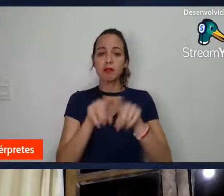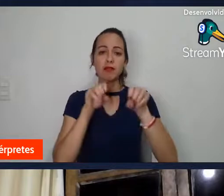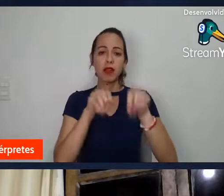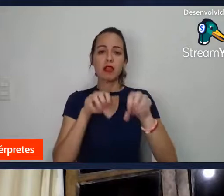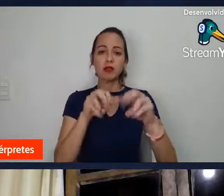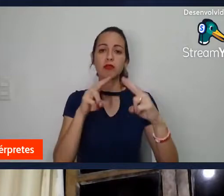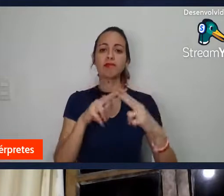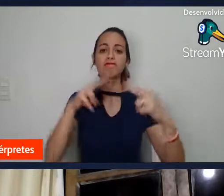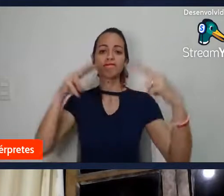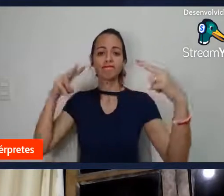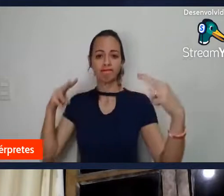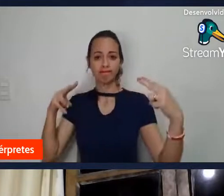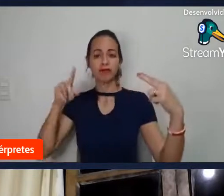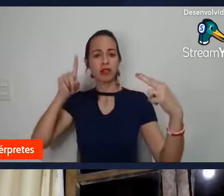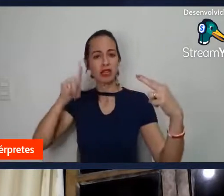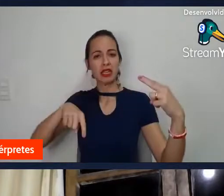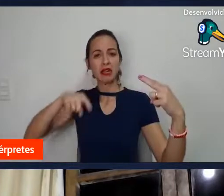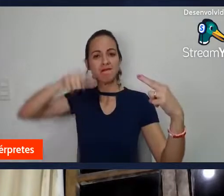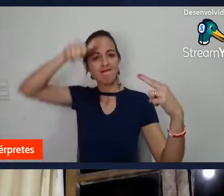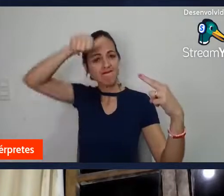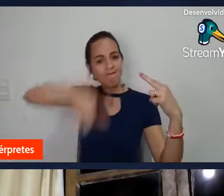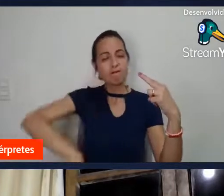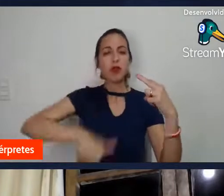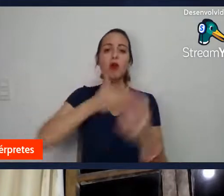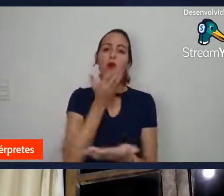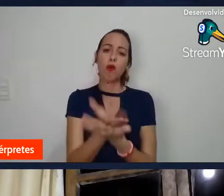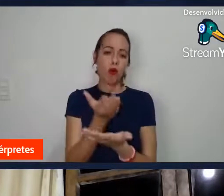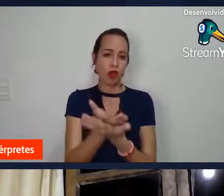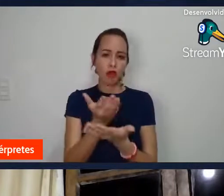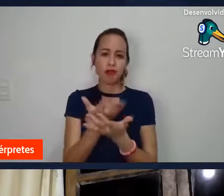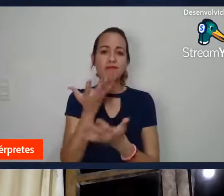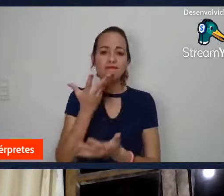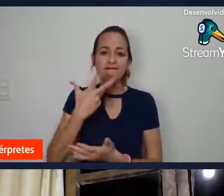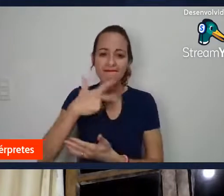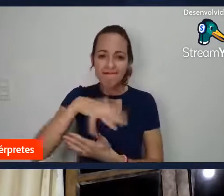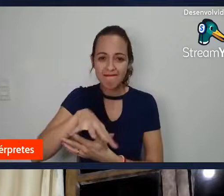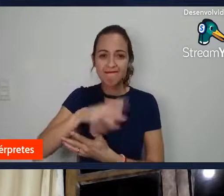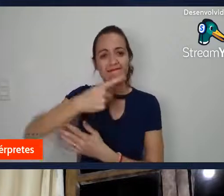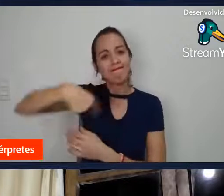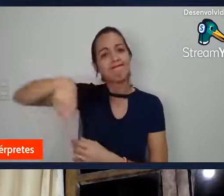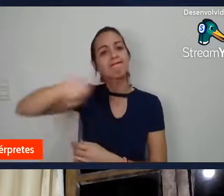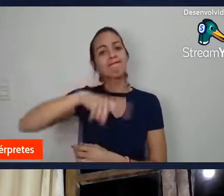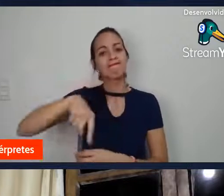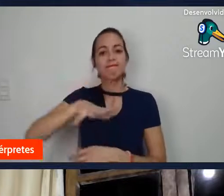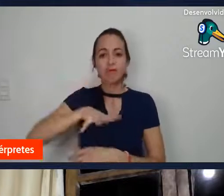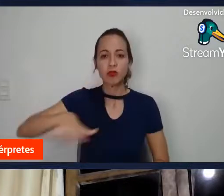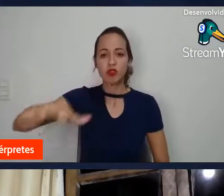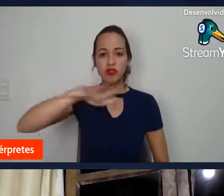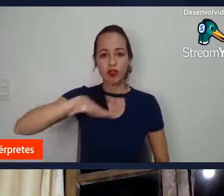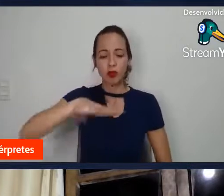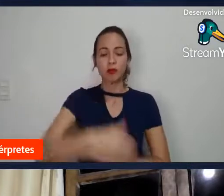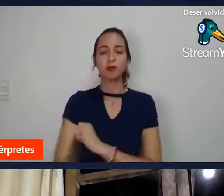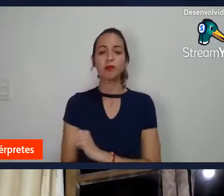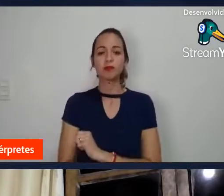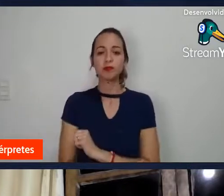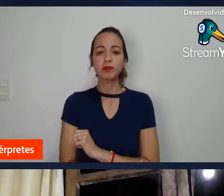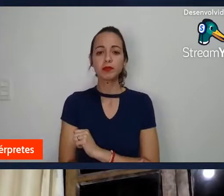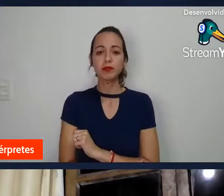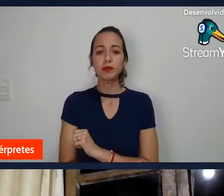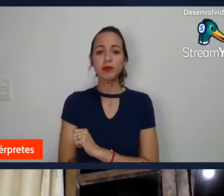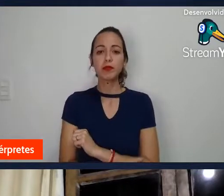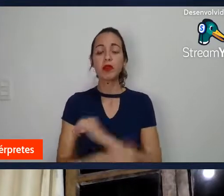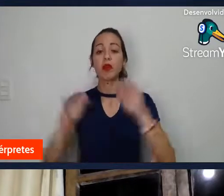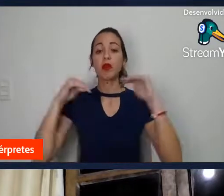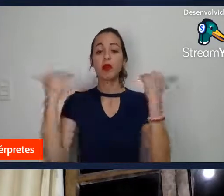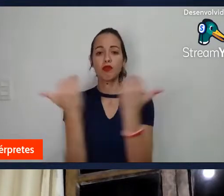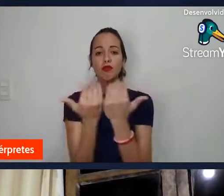é um projeto devastador para a educação de nossas crianças, né, de uma forma geral. Então, o Fórum Nacional Popular do